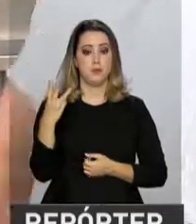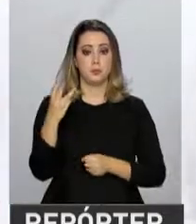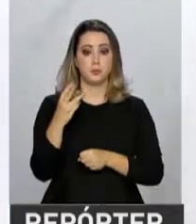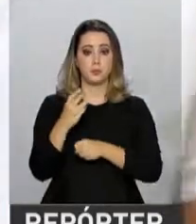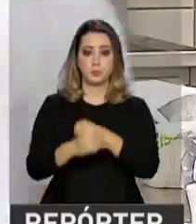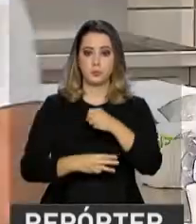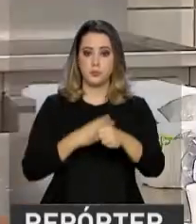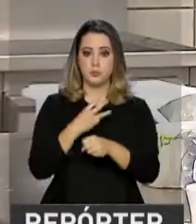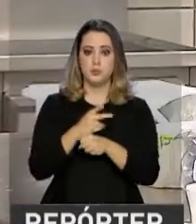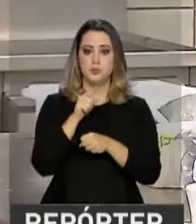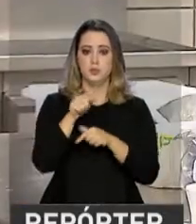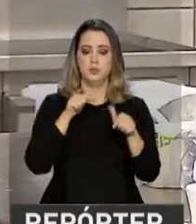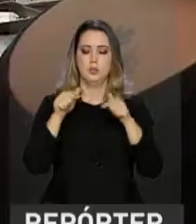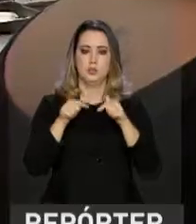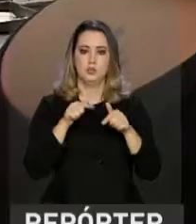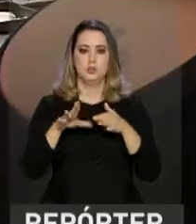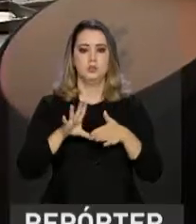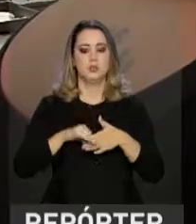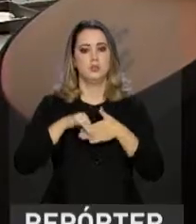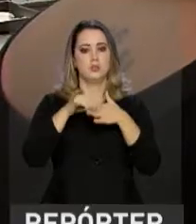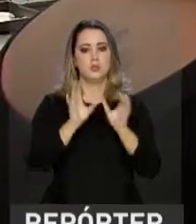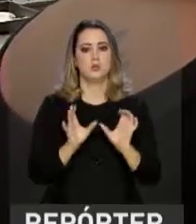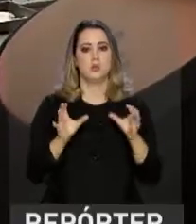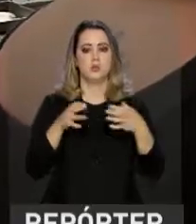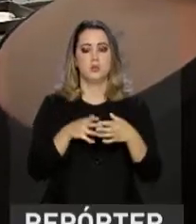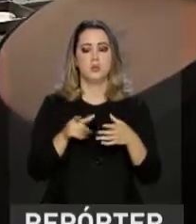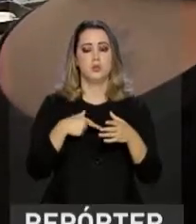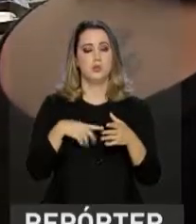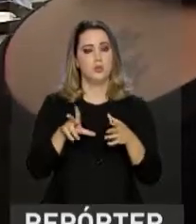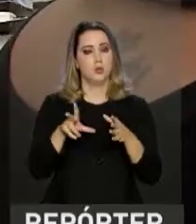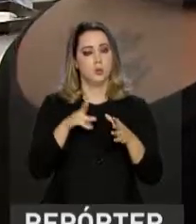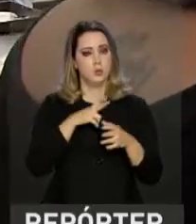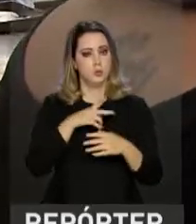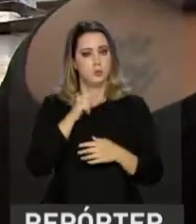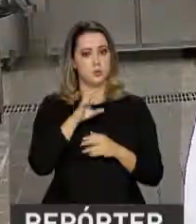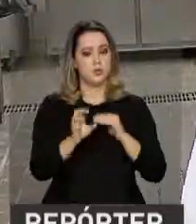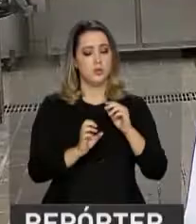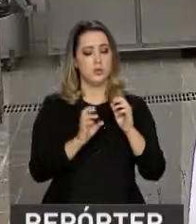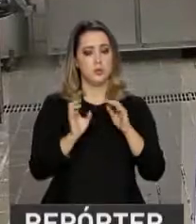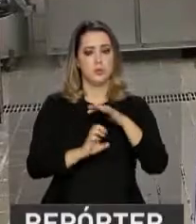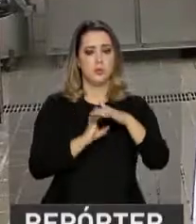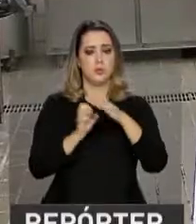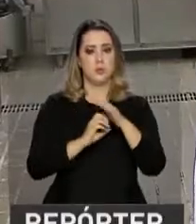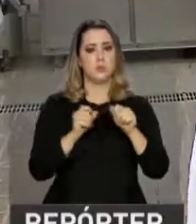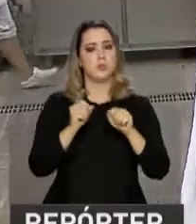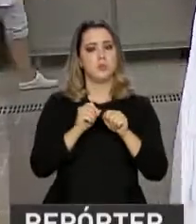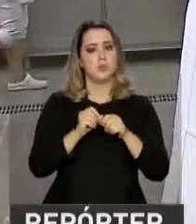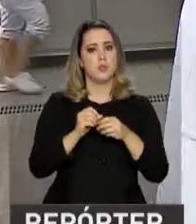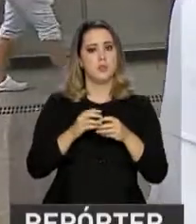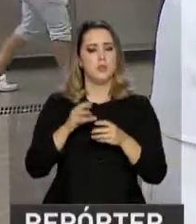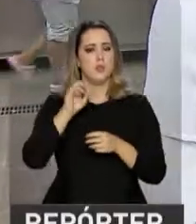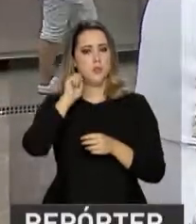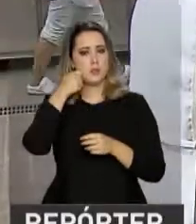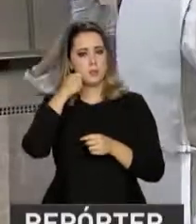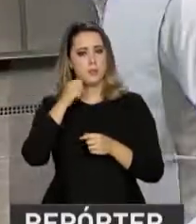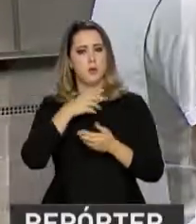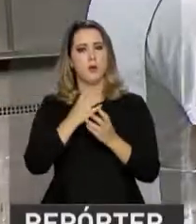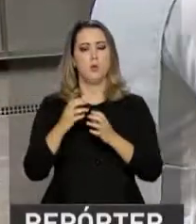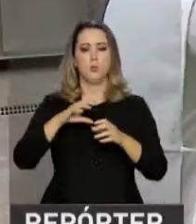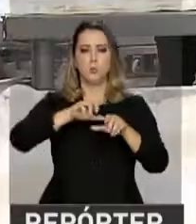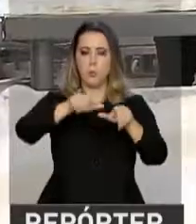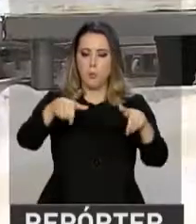Rosilene trabalha como encarregada de departamento pessoal de uma empresa que fabrica e vende pães, bolos, biscoitos e